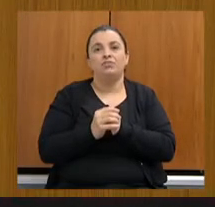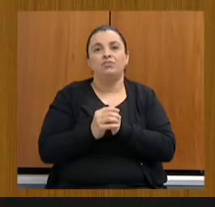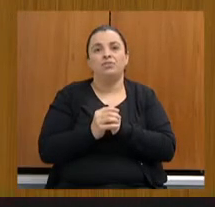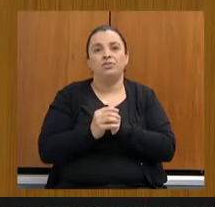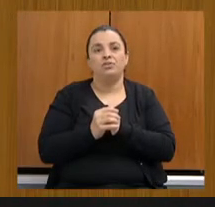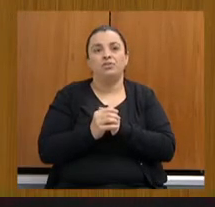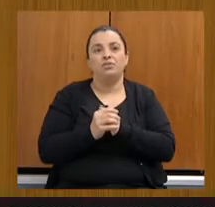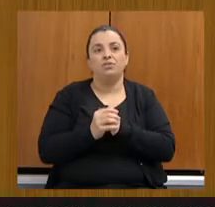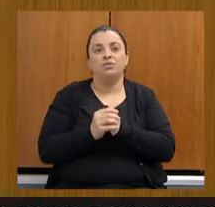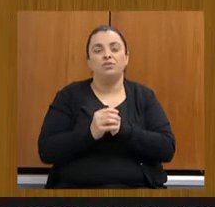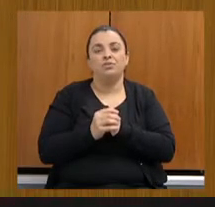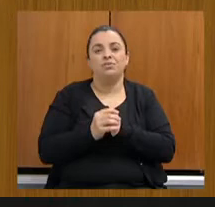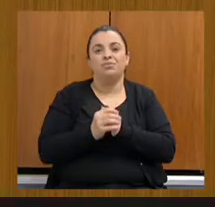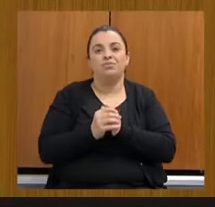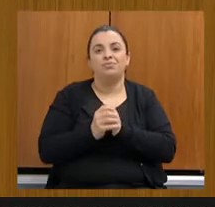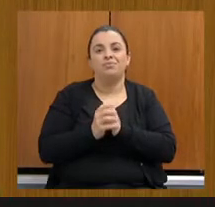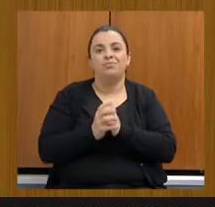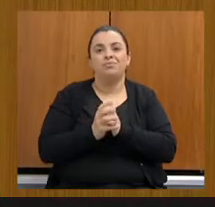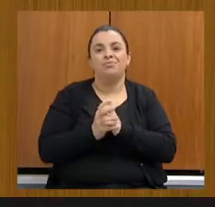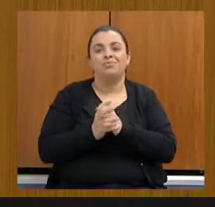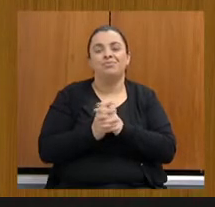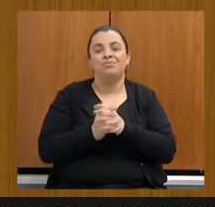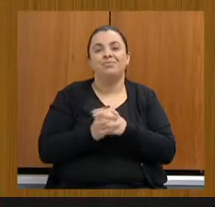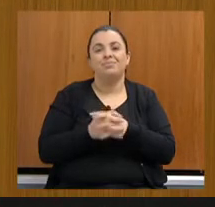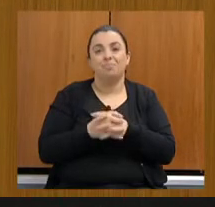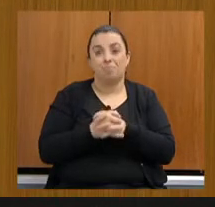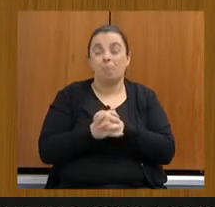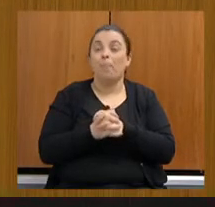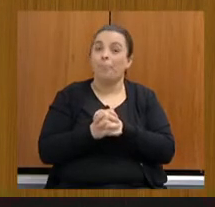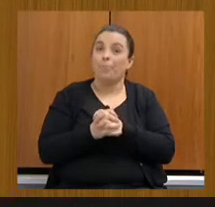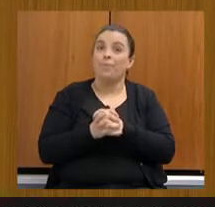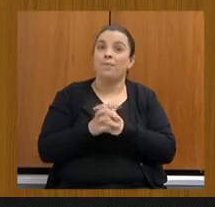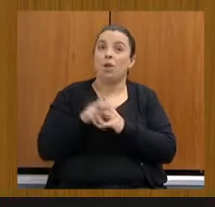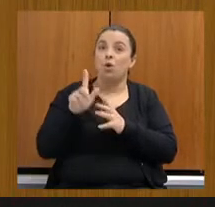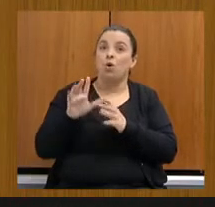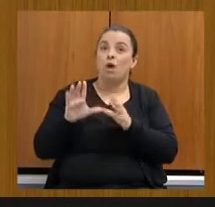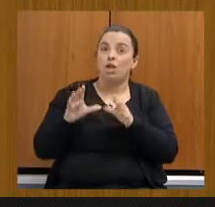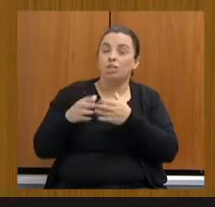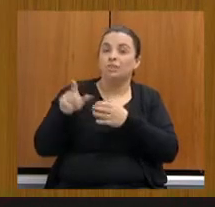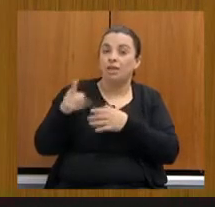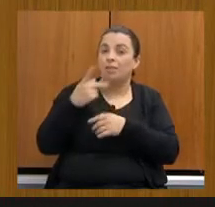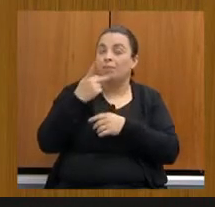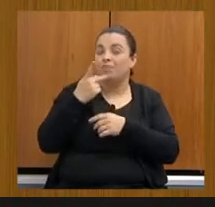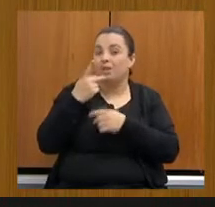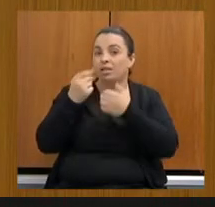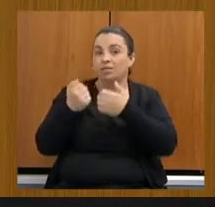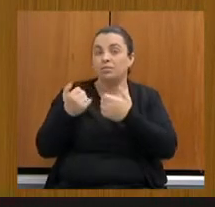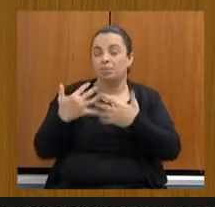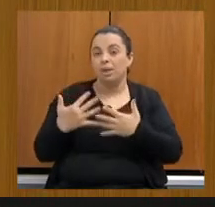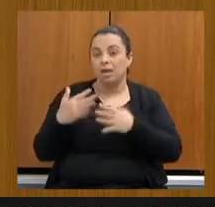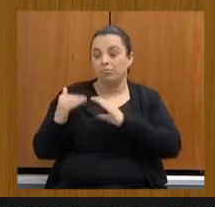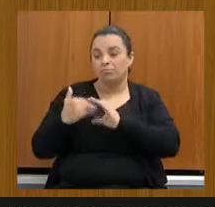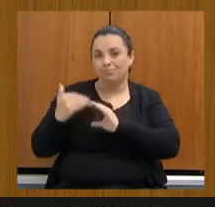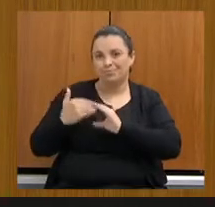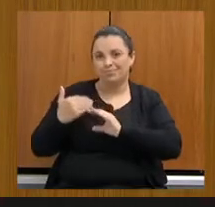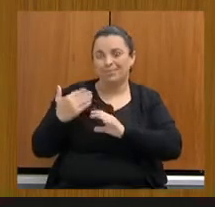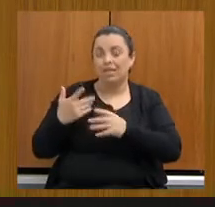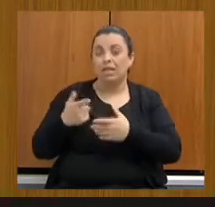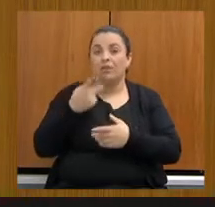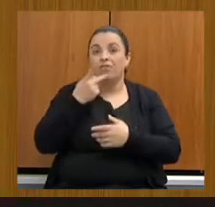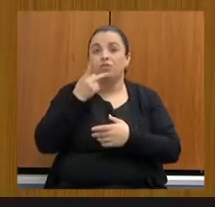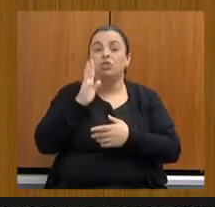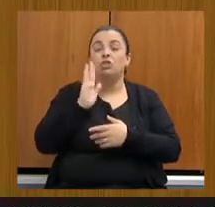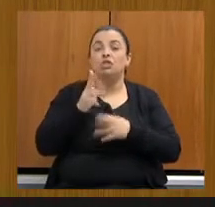o velho bom então aqui tá falando que nós já fizemos é mais reunião as